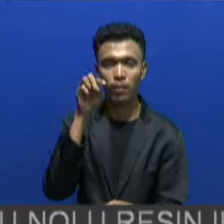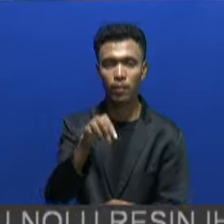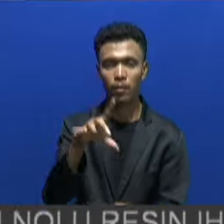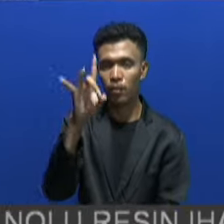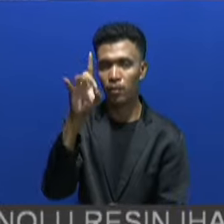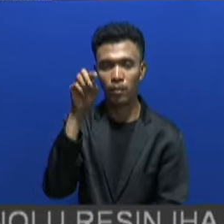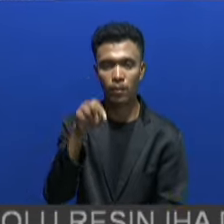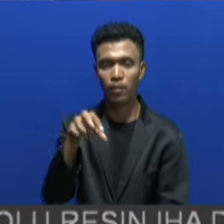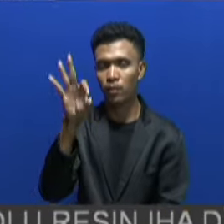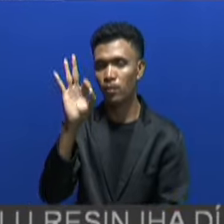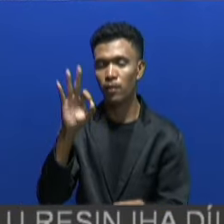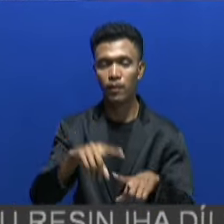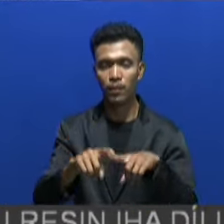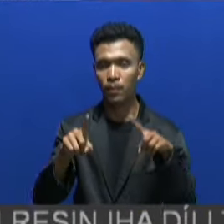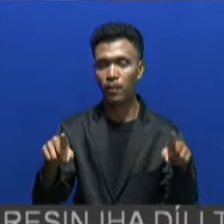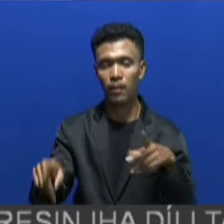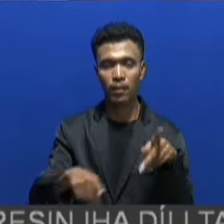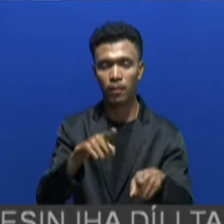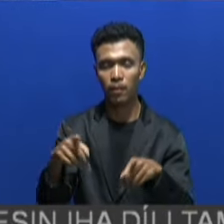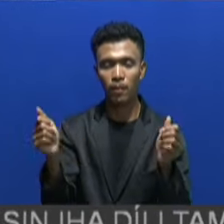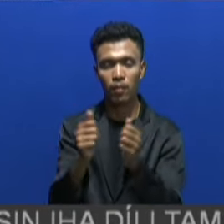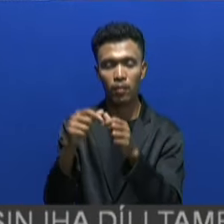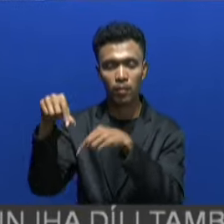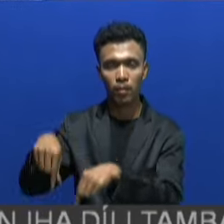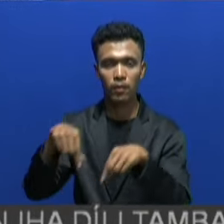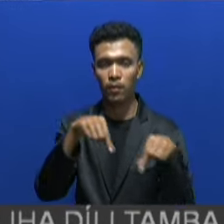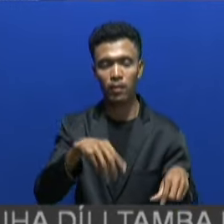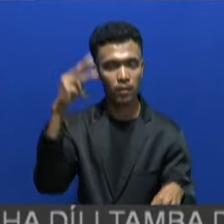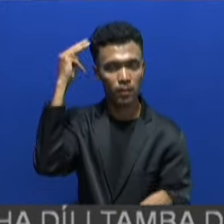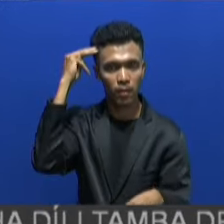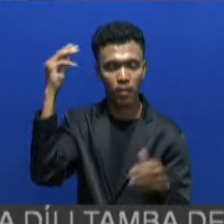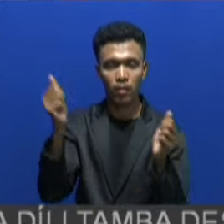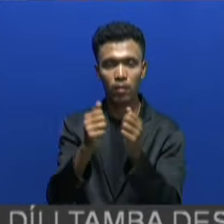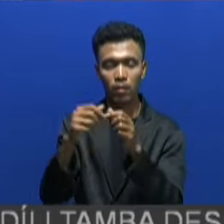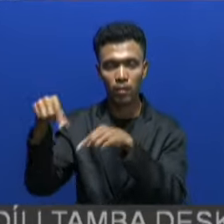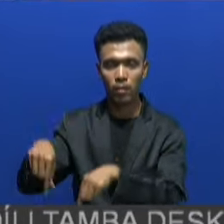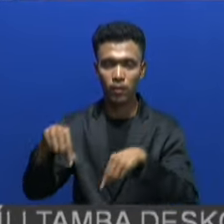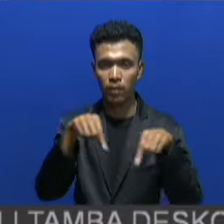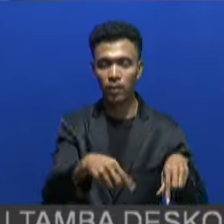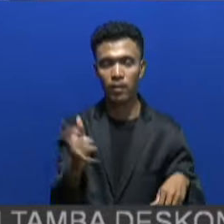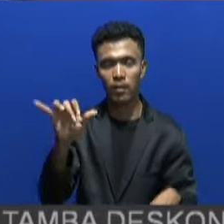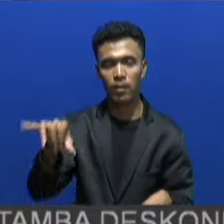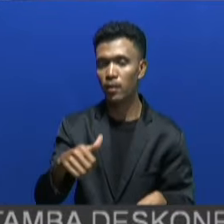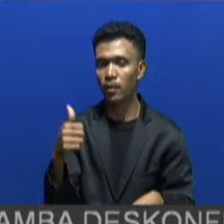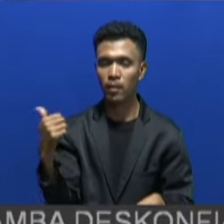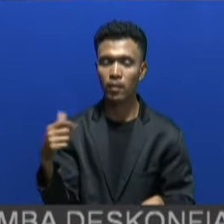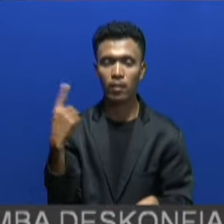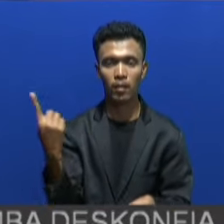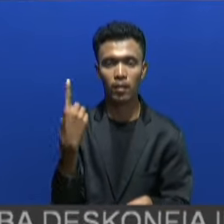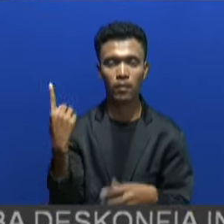0.8, 0.9, mas é uma deficiência mental, não é uma condição de deficiência de selo. Se não faz embora, se